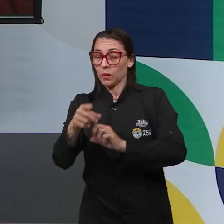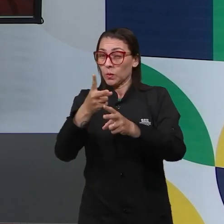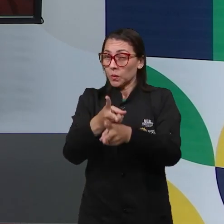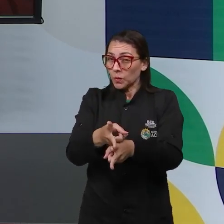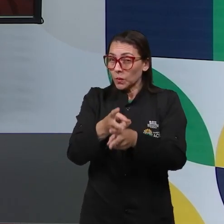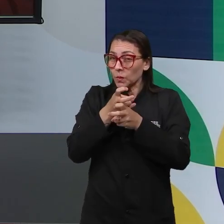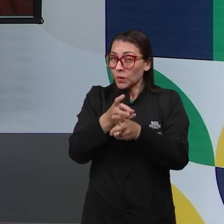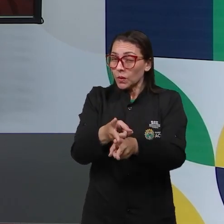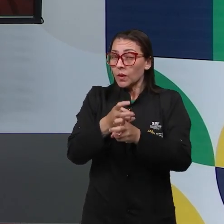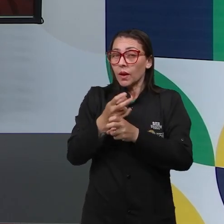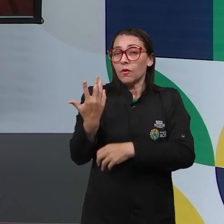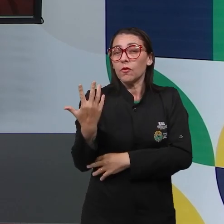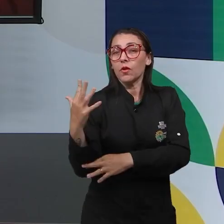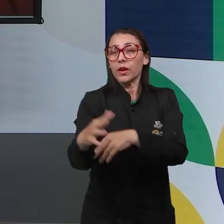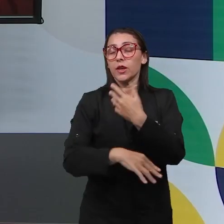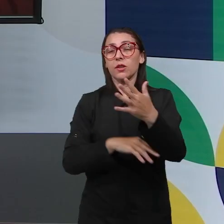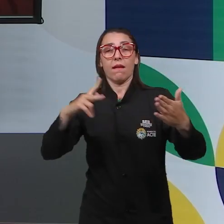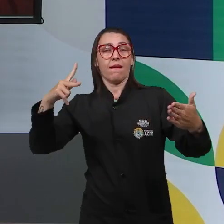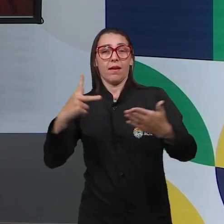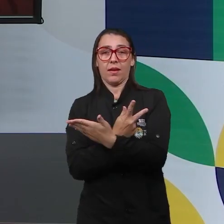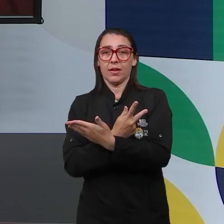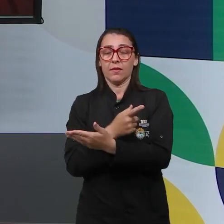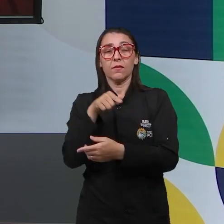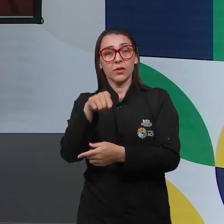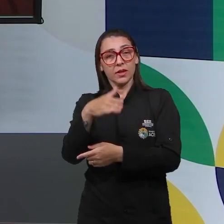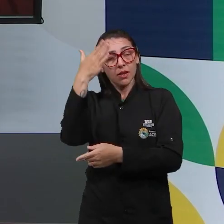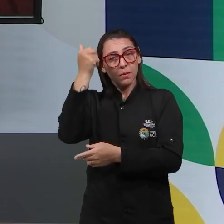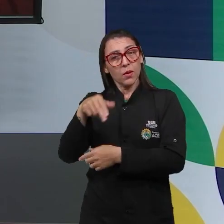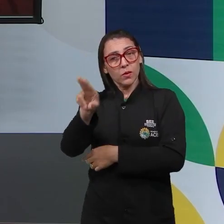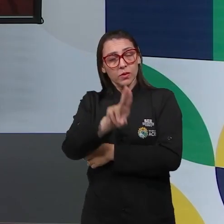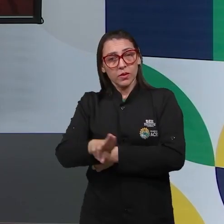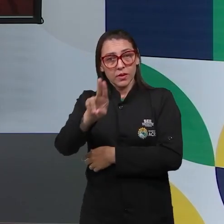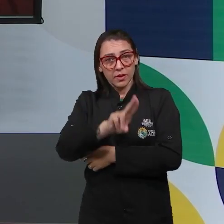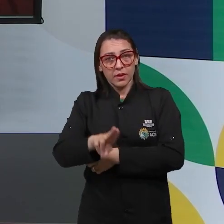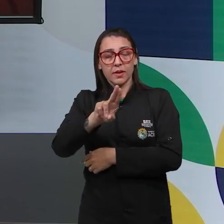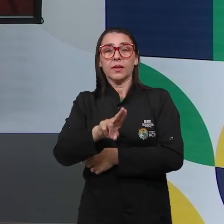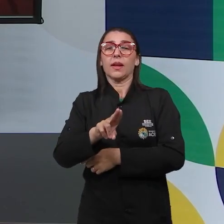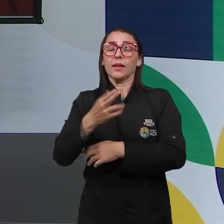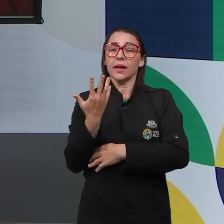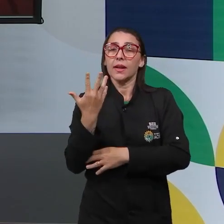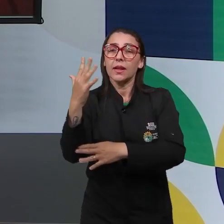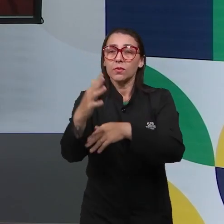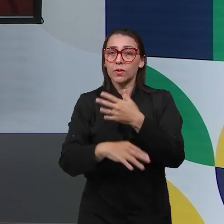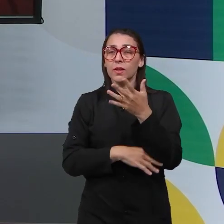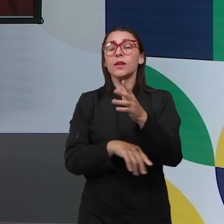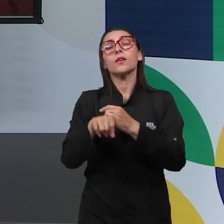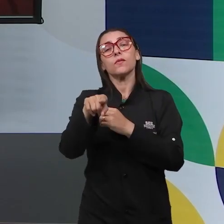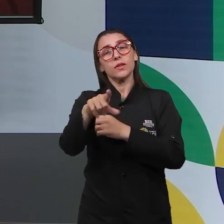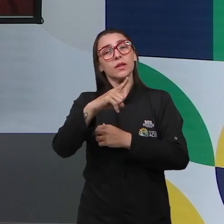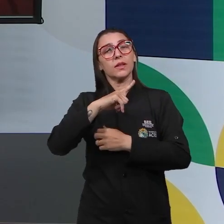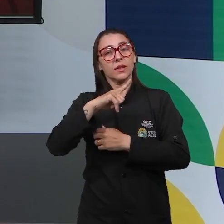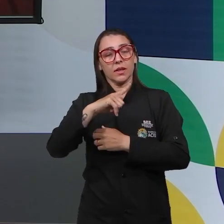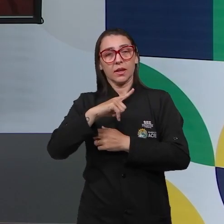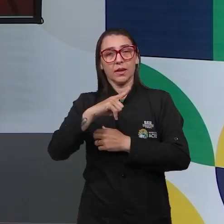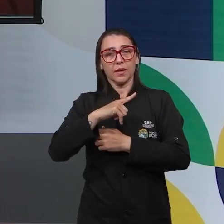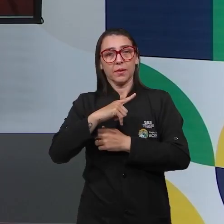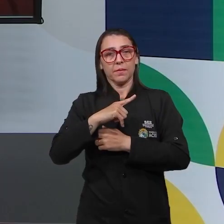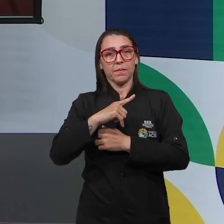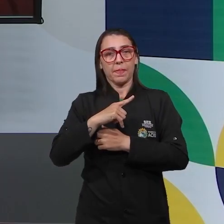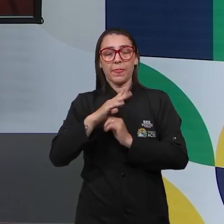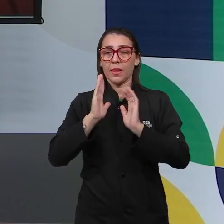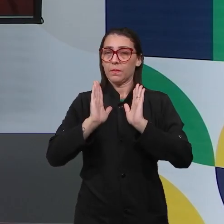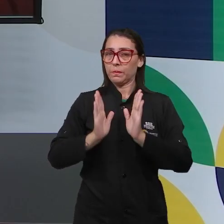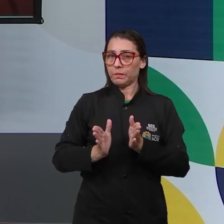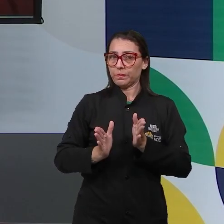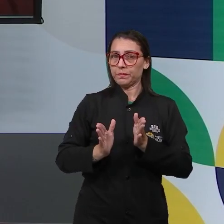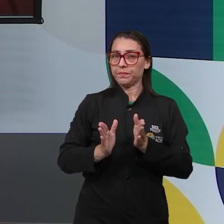explorar a floresta de forma indevida, de você saber utilizar dos recursos naturais que você dispõe, tá bom? Então,